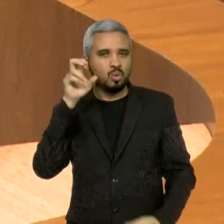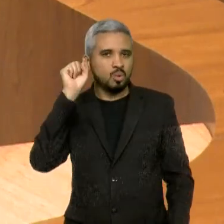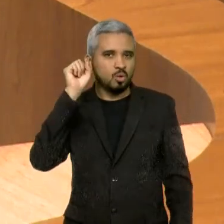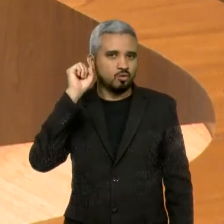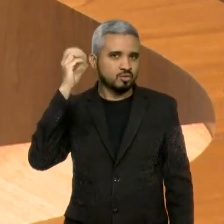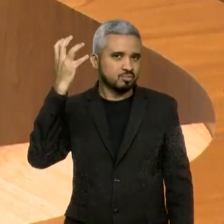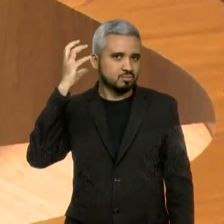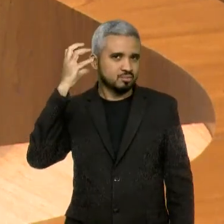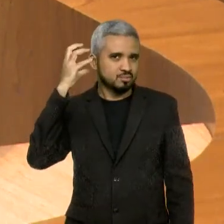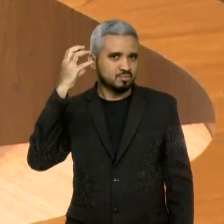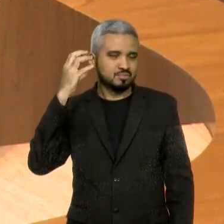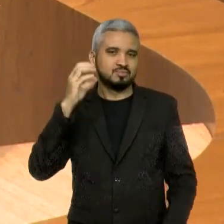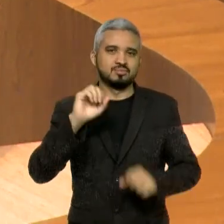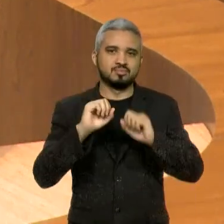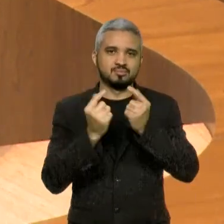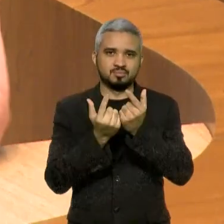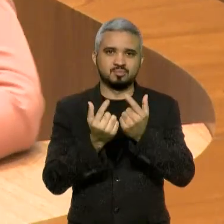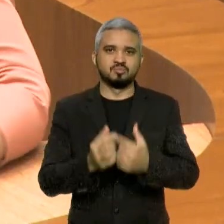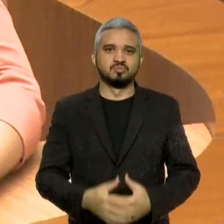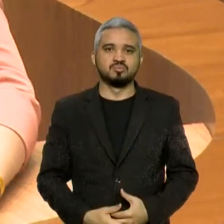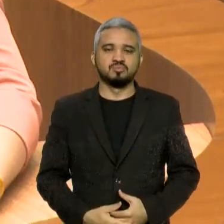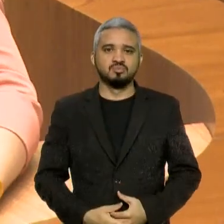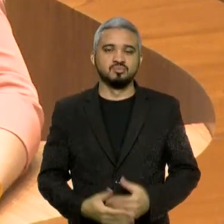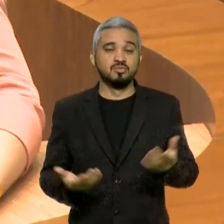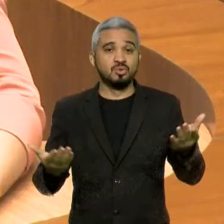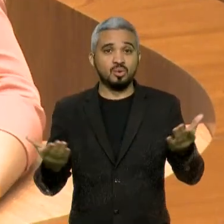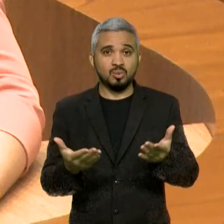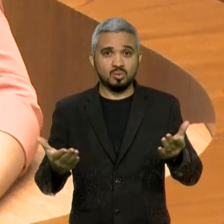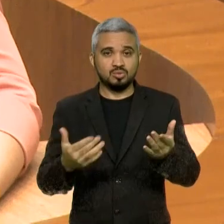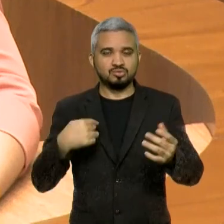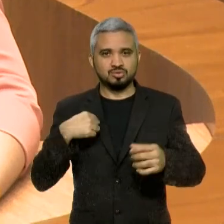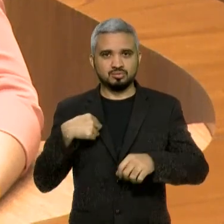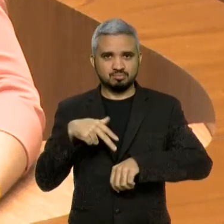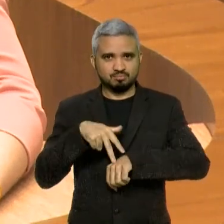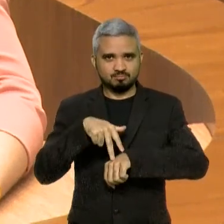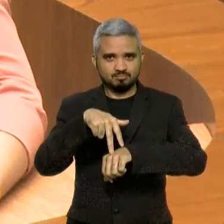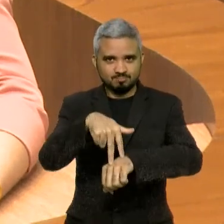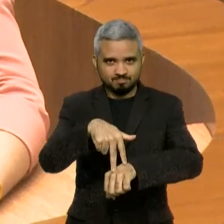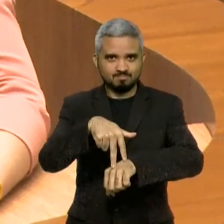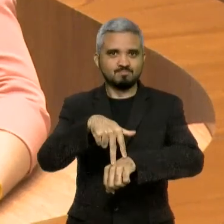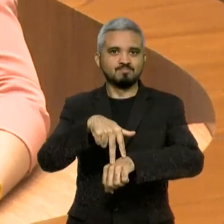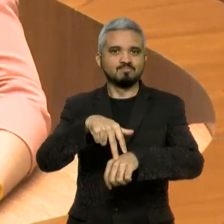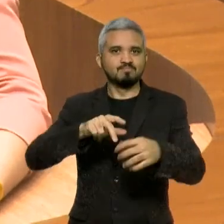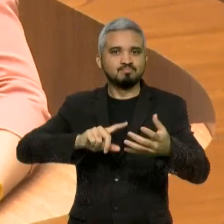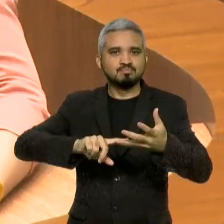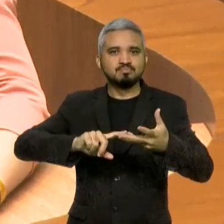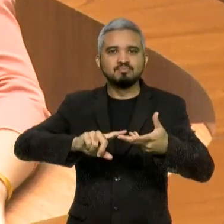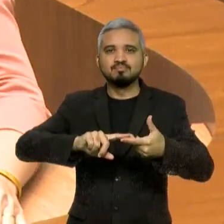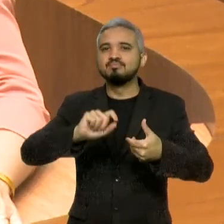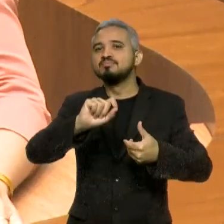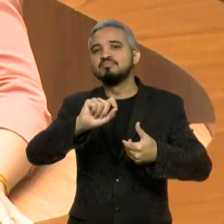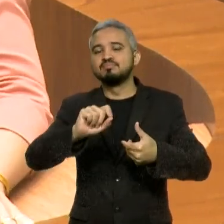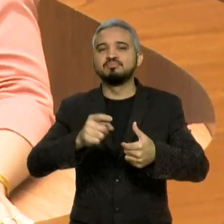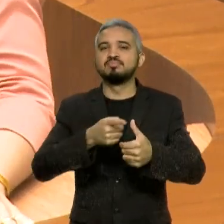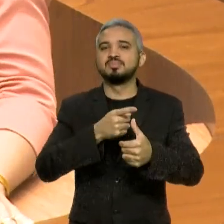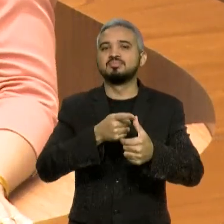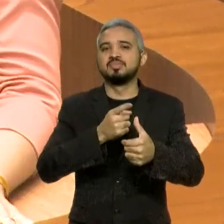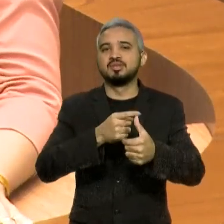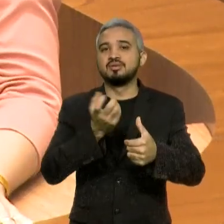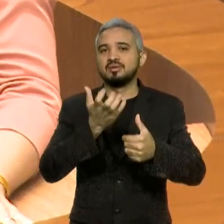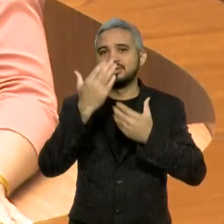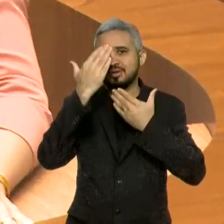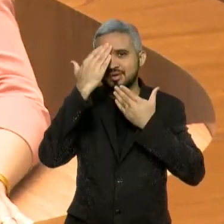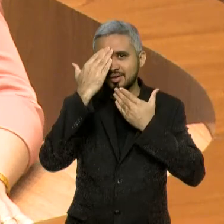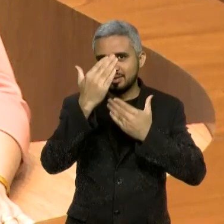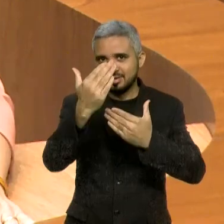hoje é em primeiro lugar a fazer alguns agradecimentos que já foram feitos aqui você breve em